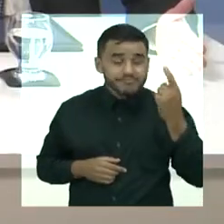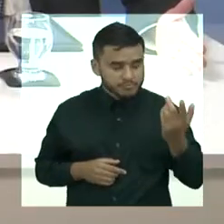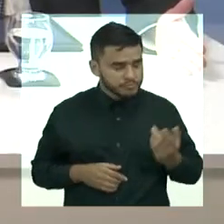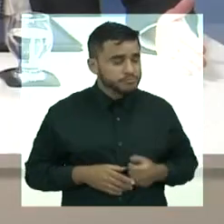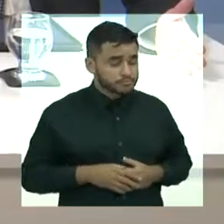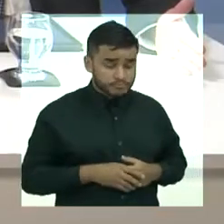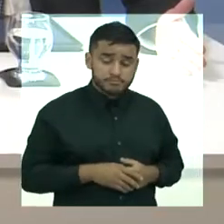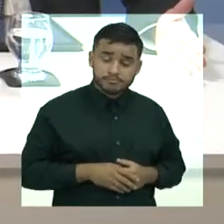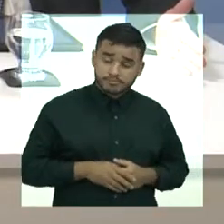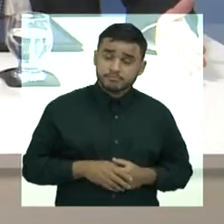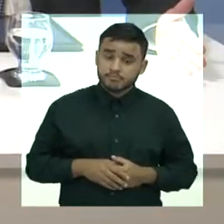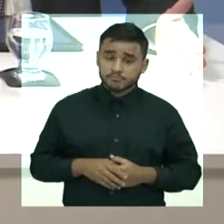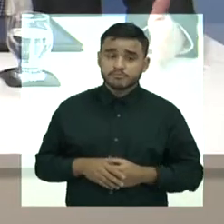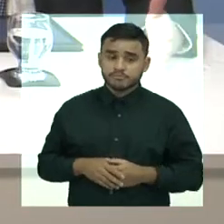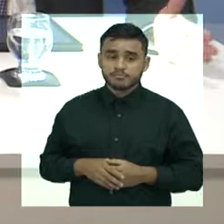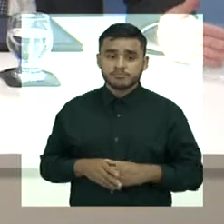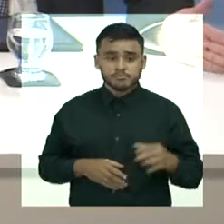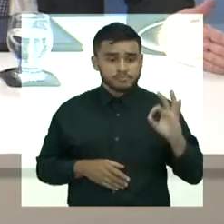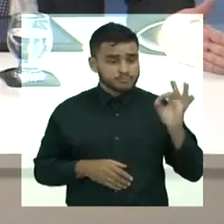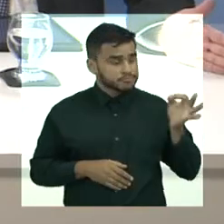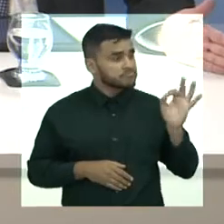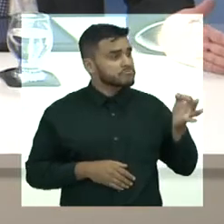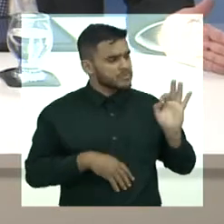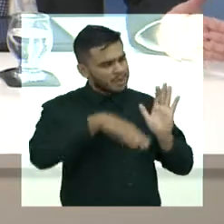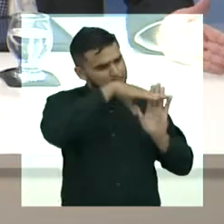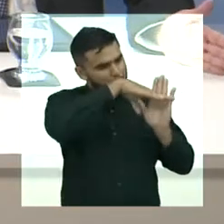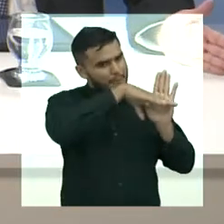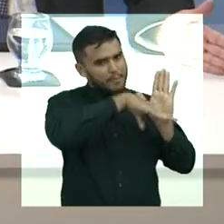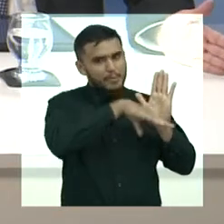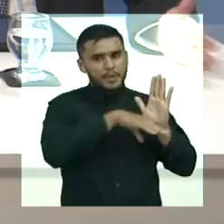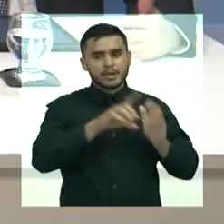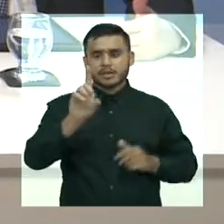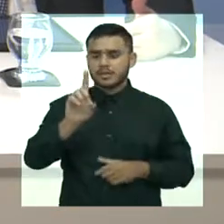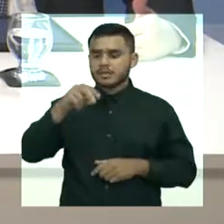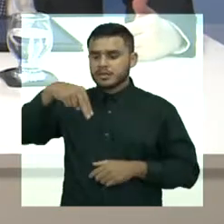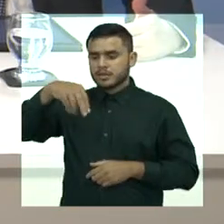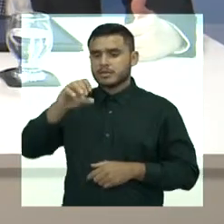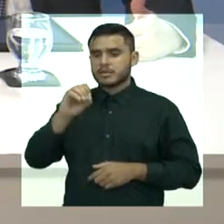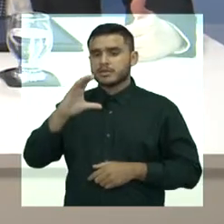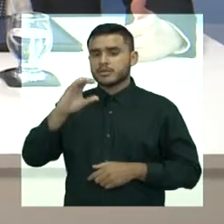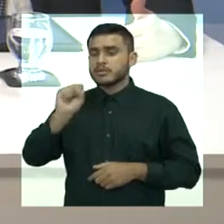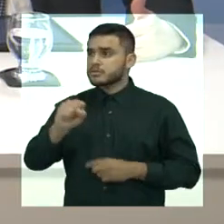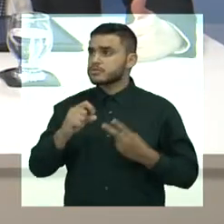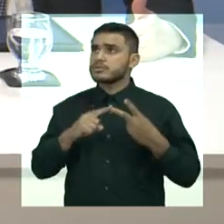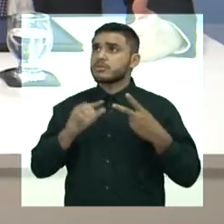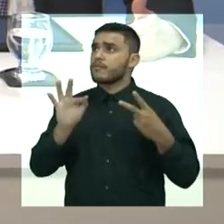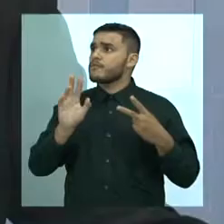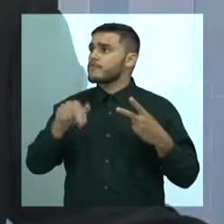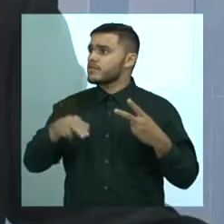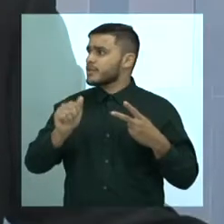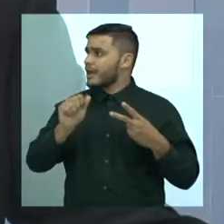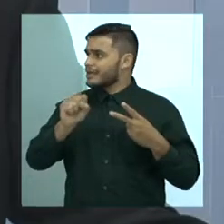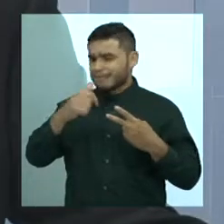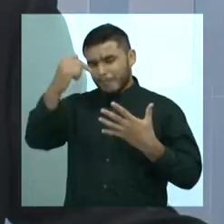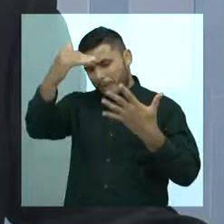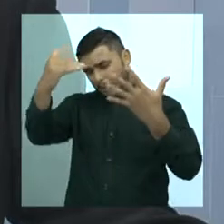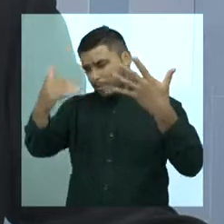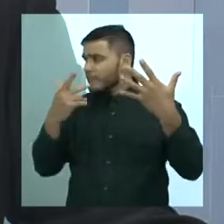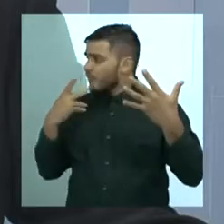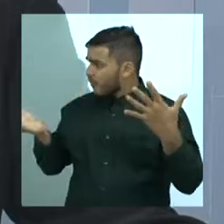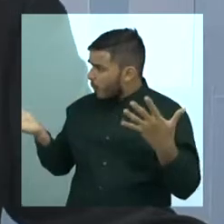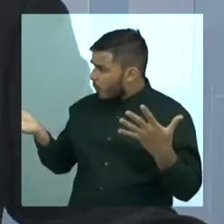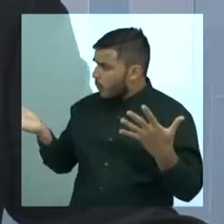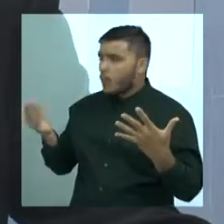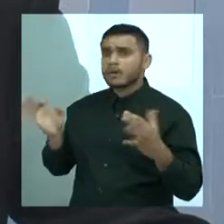desta matéria que você lembrou, né? Está no Diário do Nordeste, inclusive. O Denox, FUNASA. Os atuais dirigentes ainda estão